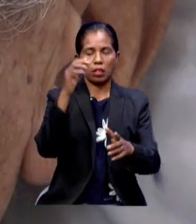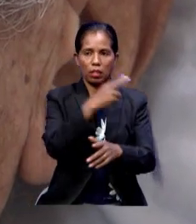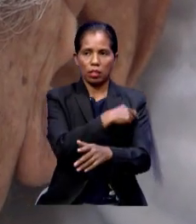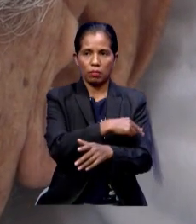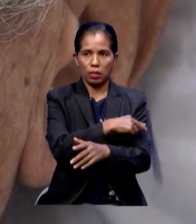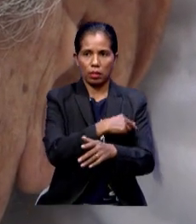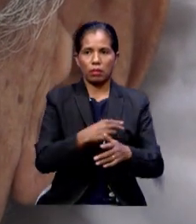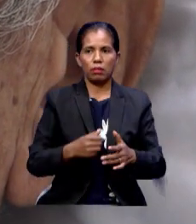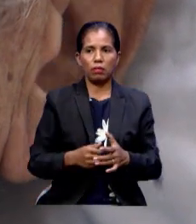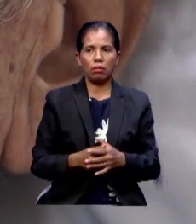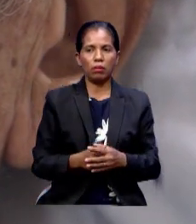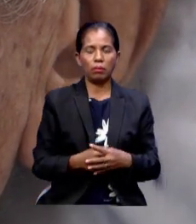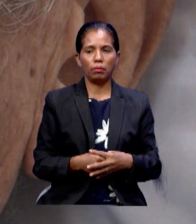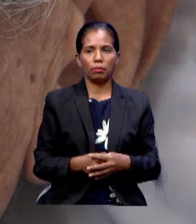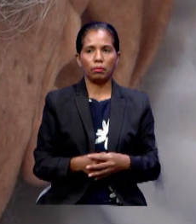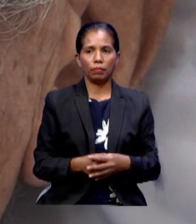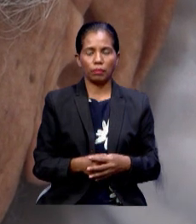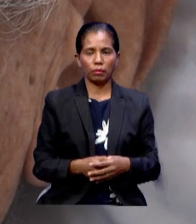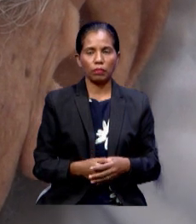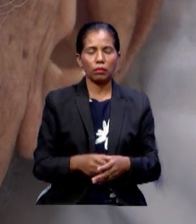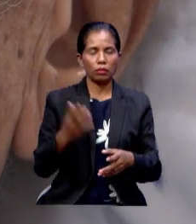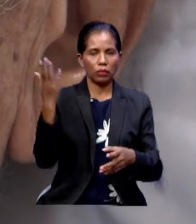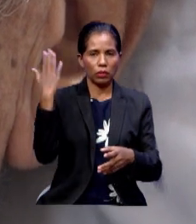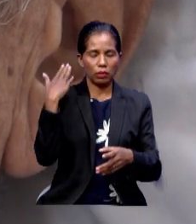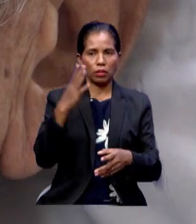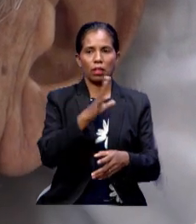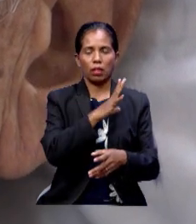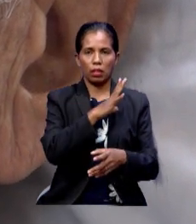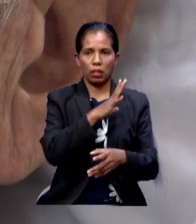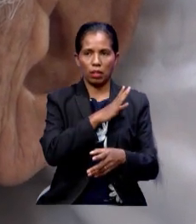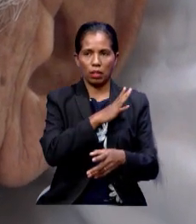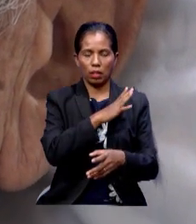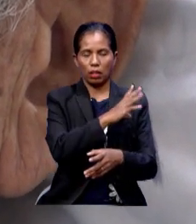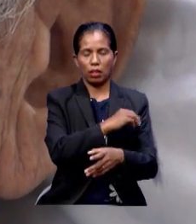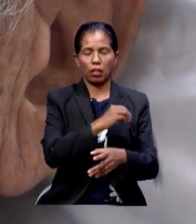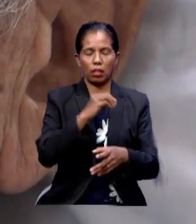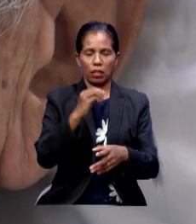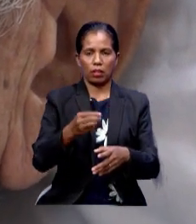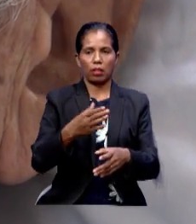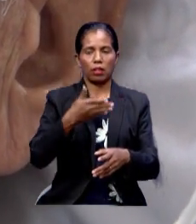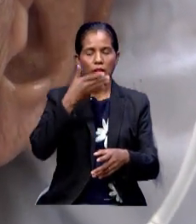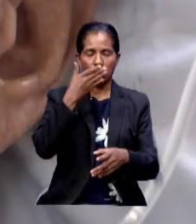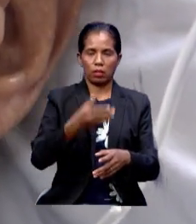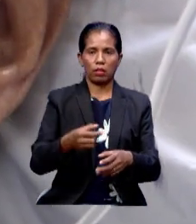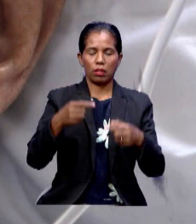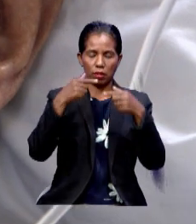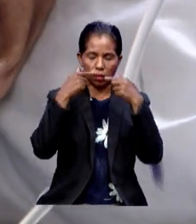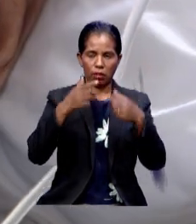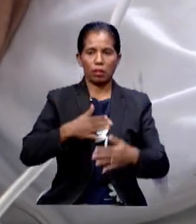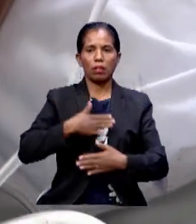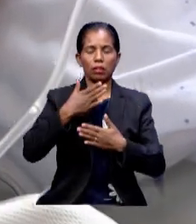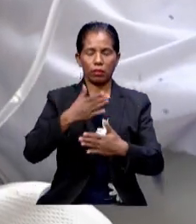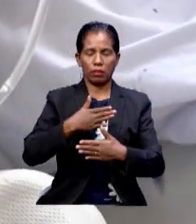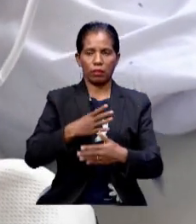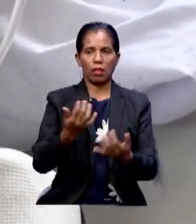unia una tone nia dependente los baia oxigen agora começa nia saturação oxigen começa